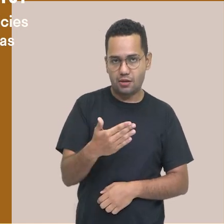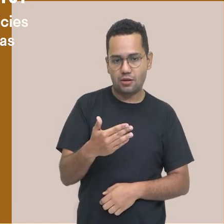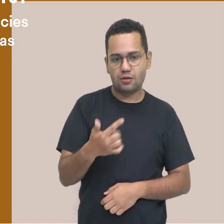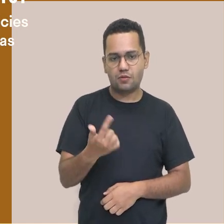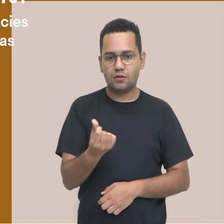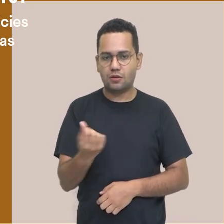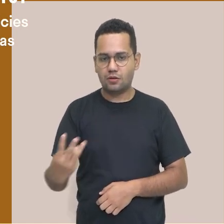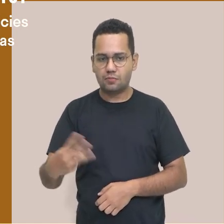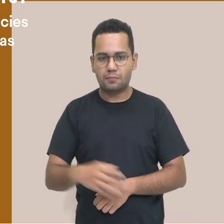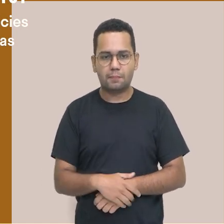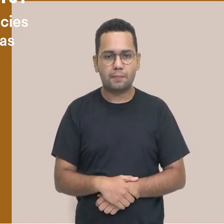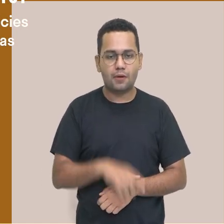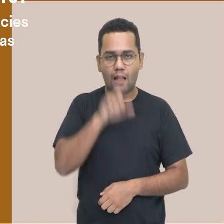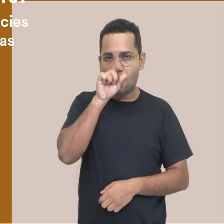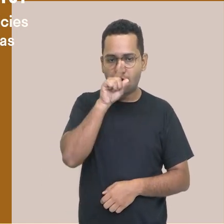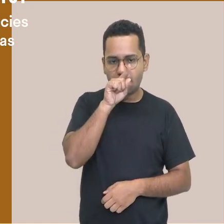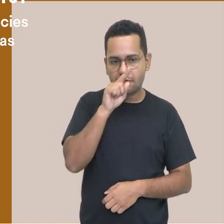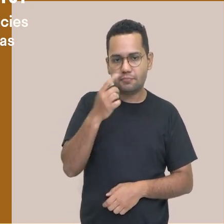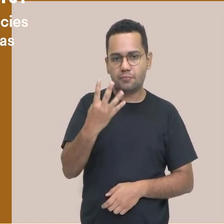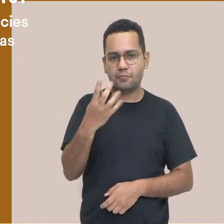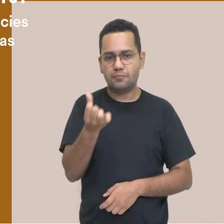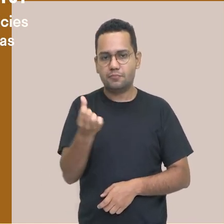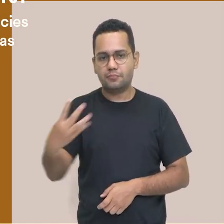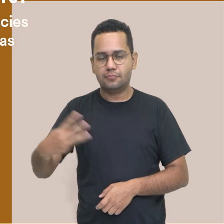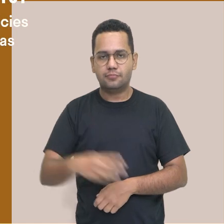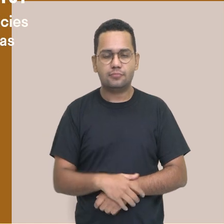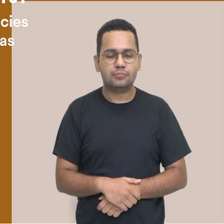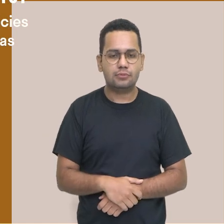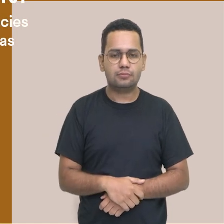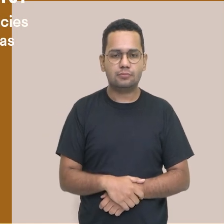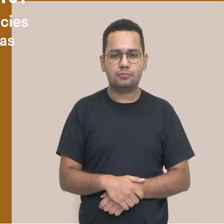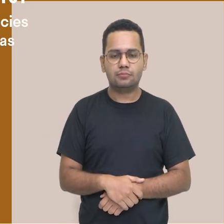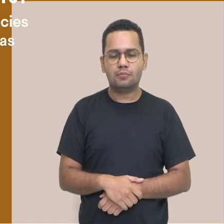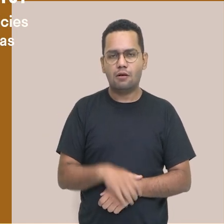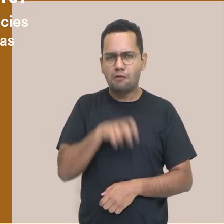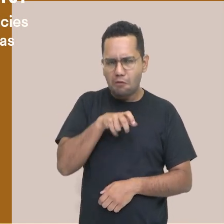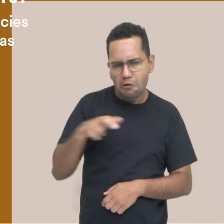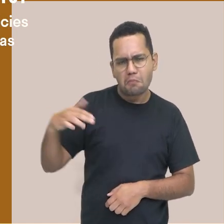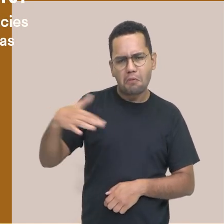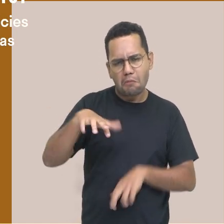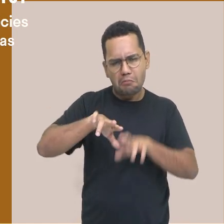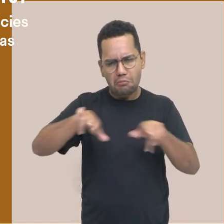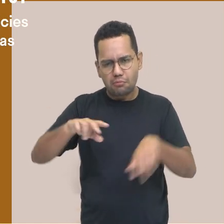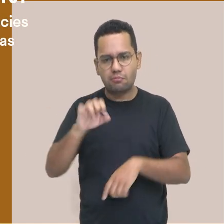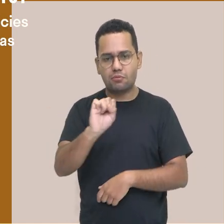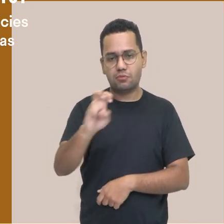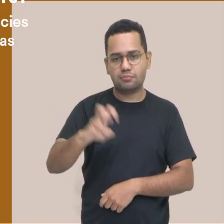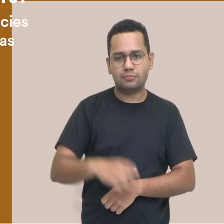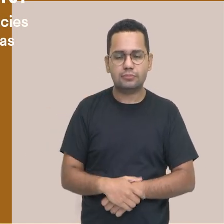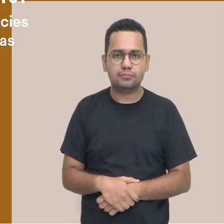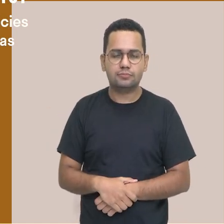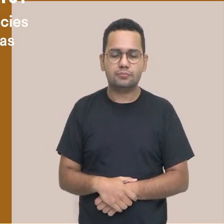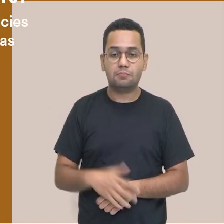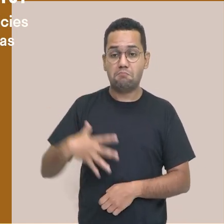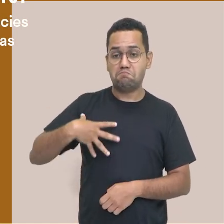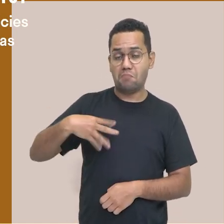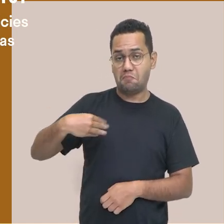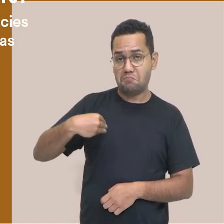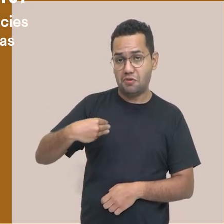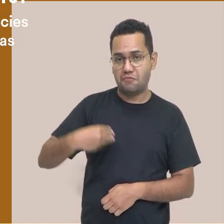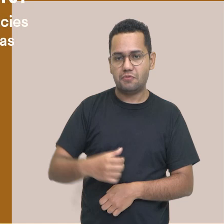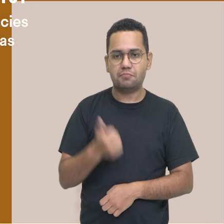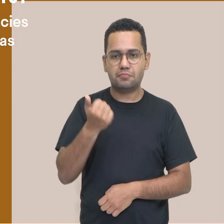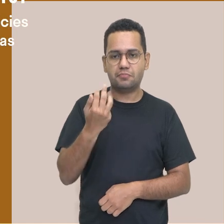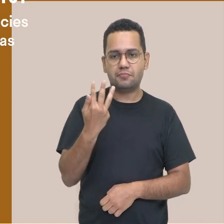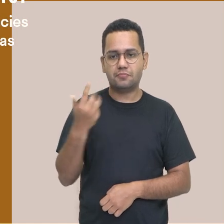peixes 263, aves nós temos 463, répteis 85 espécies